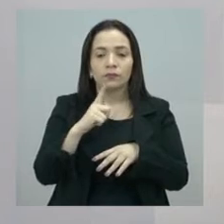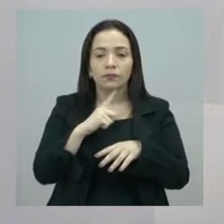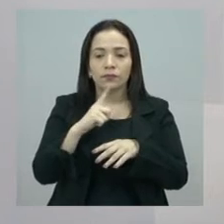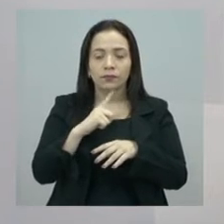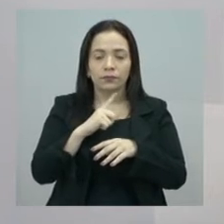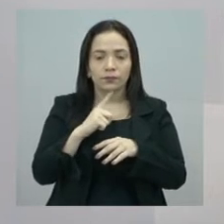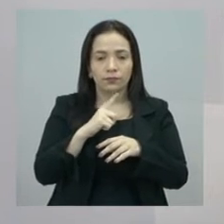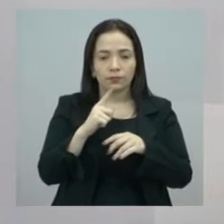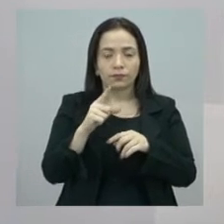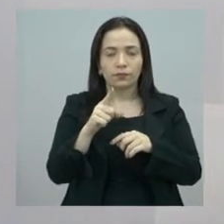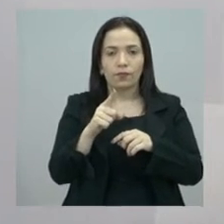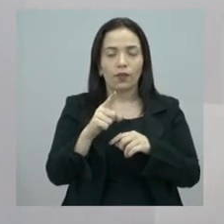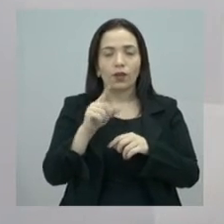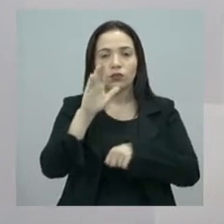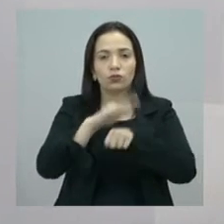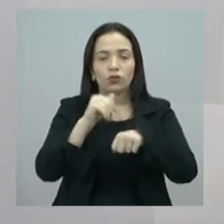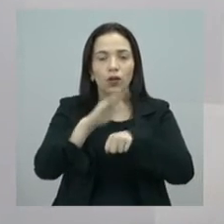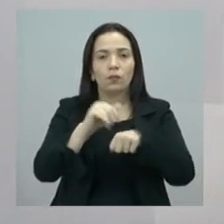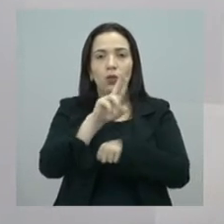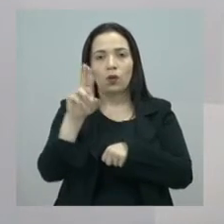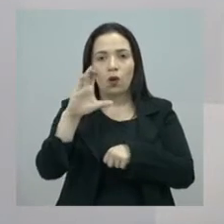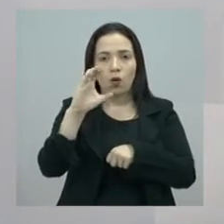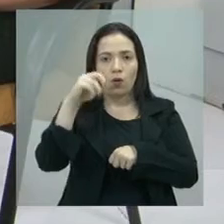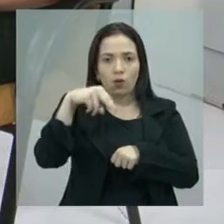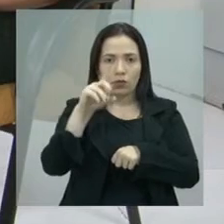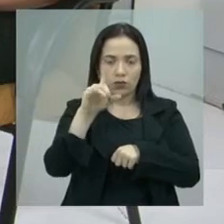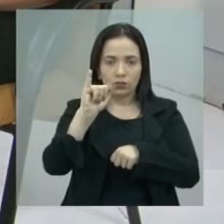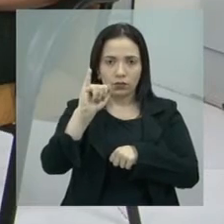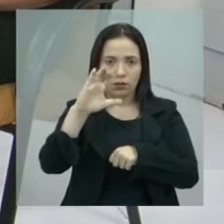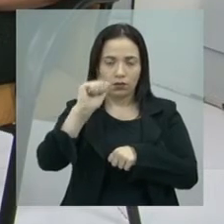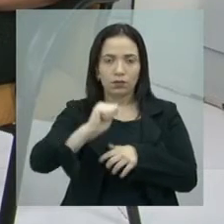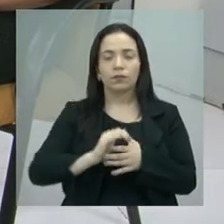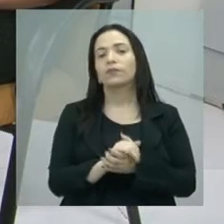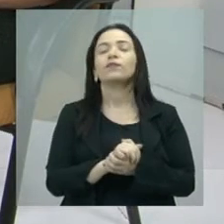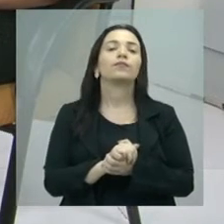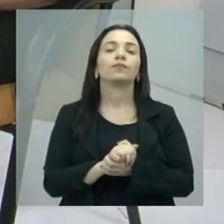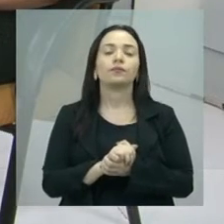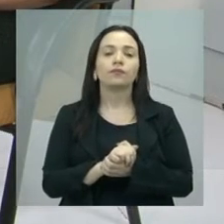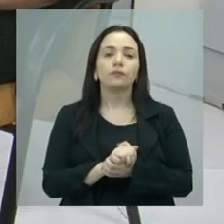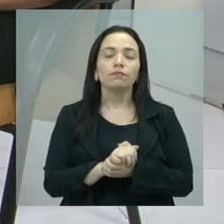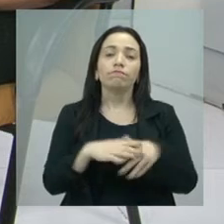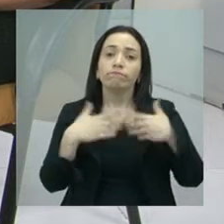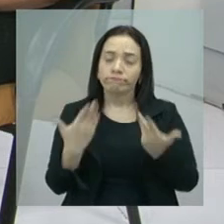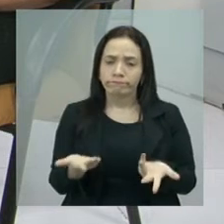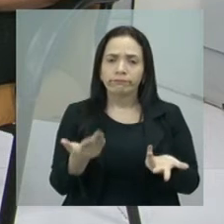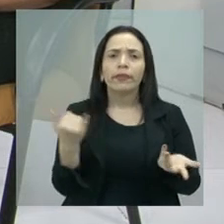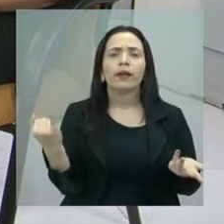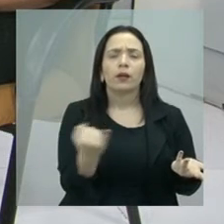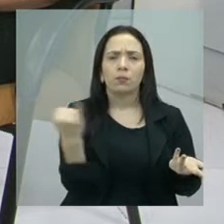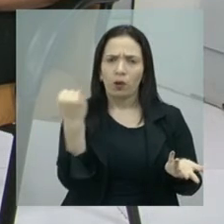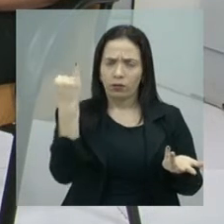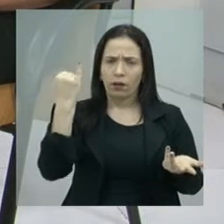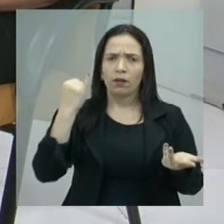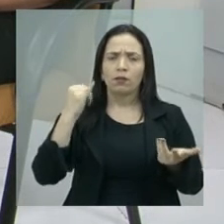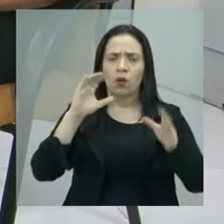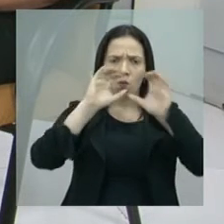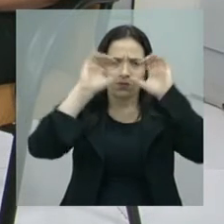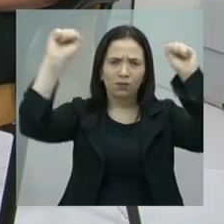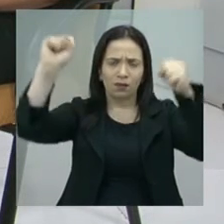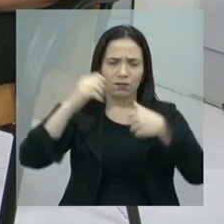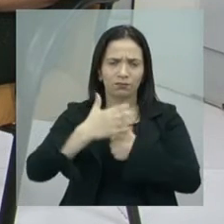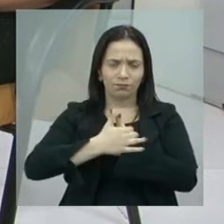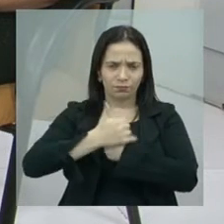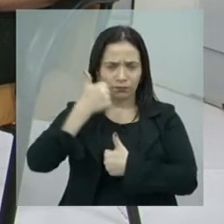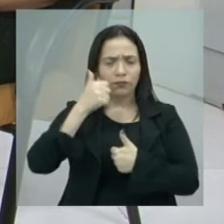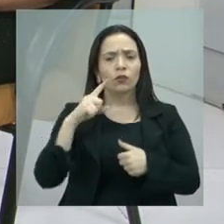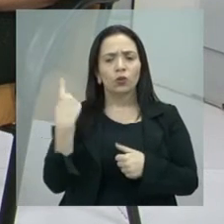esse voto de sessão Condica. Agora, embora seja extremamente importante, né, a função do conselheiro, a